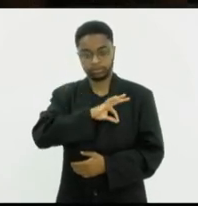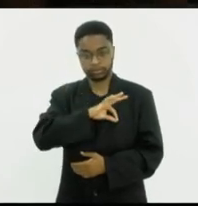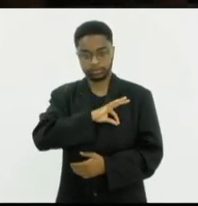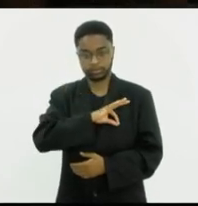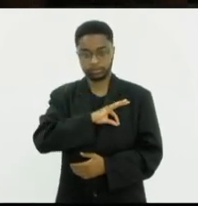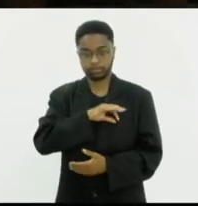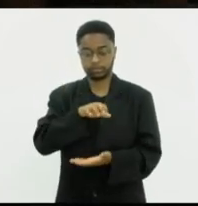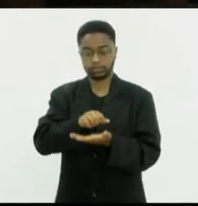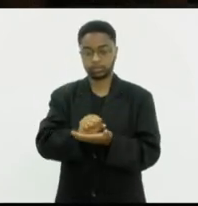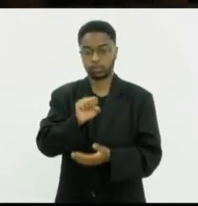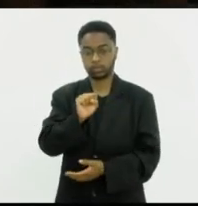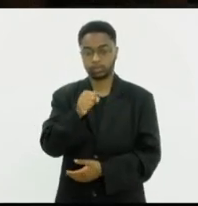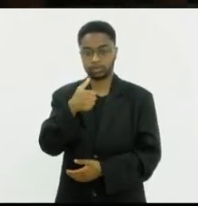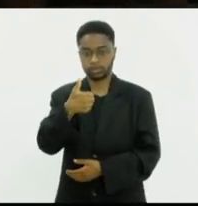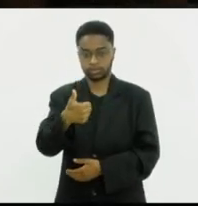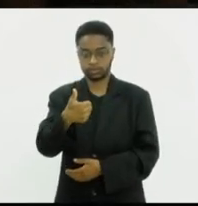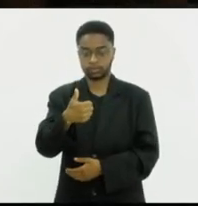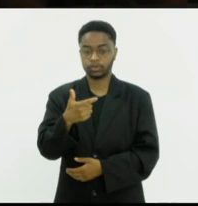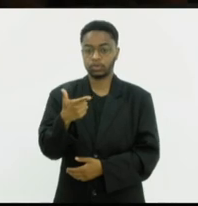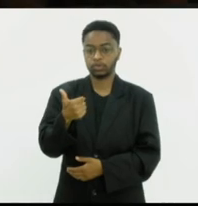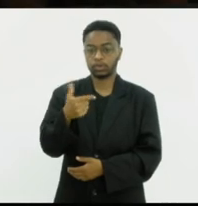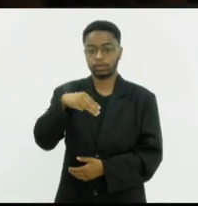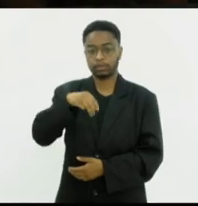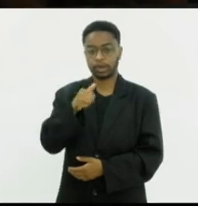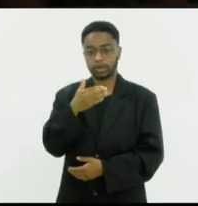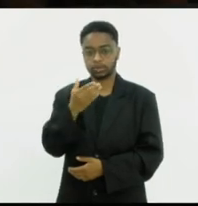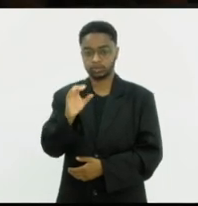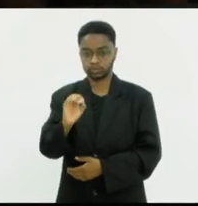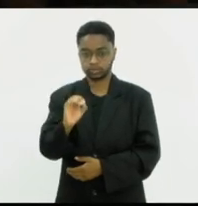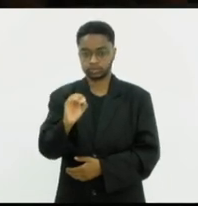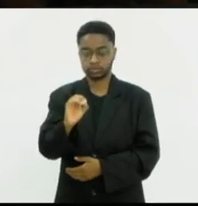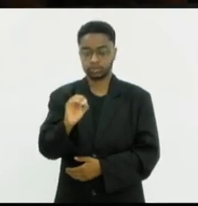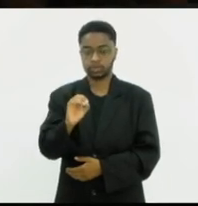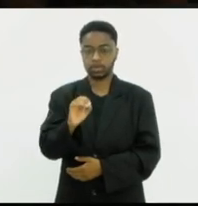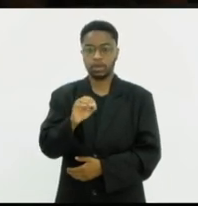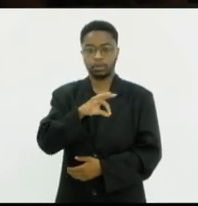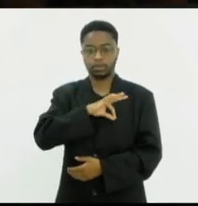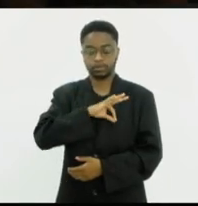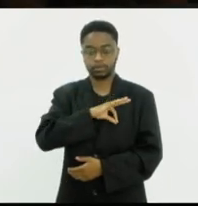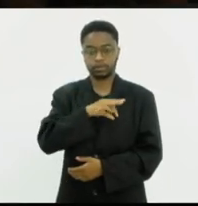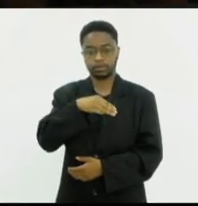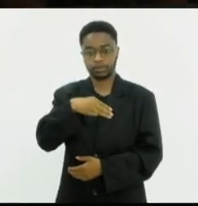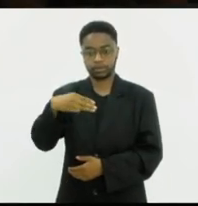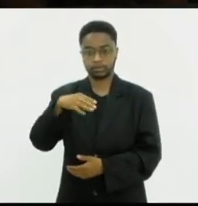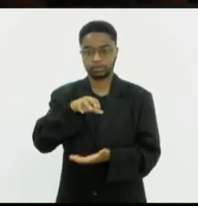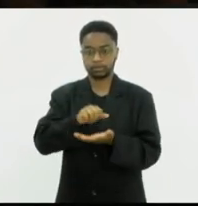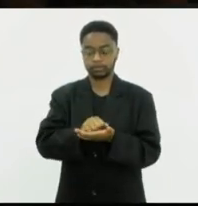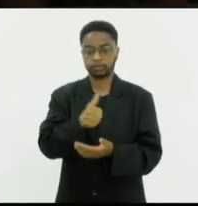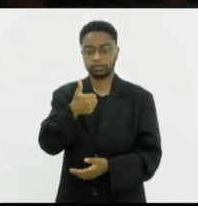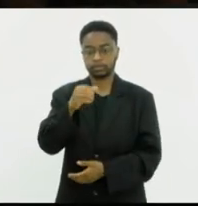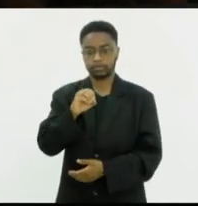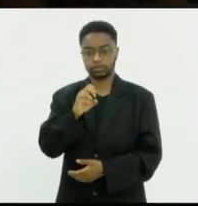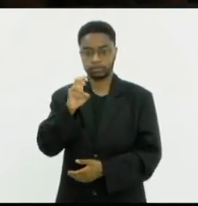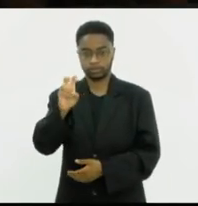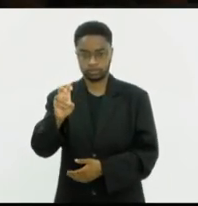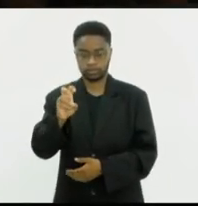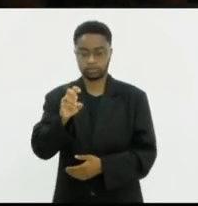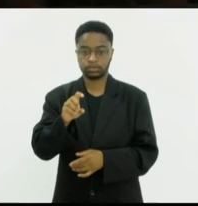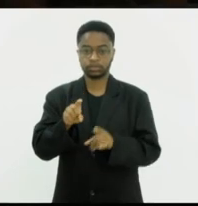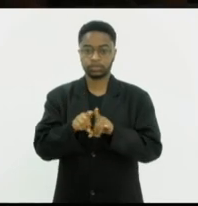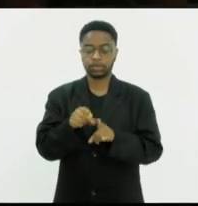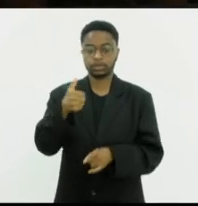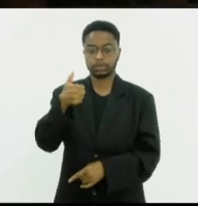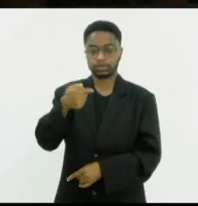registro 81. Dia 12 de março, cabo da Polícia Militar, registro 105. E 17